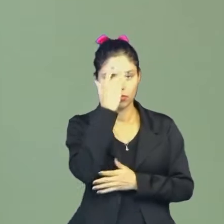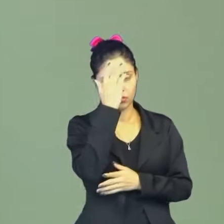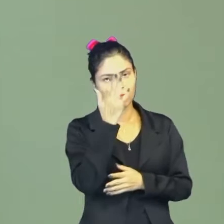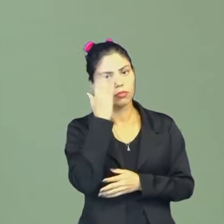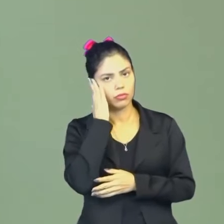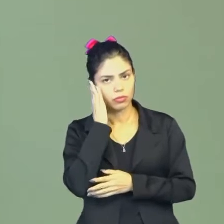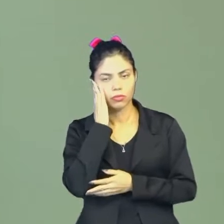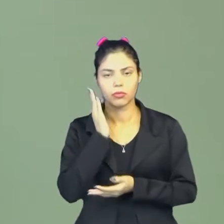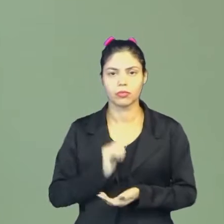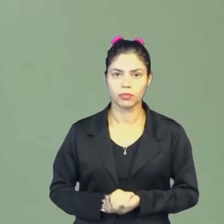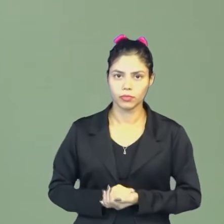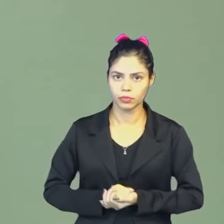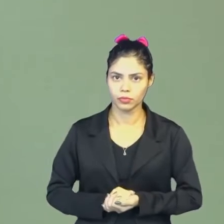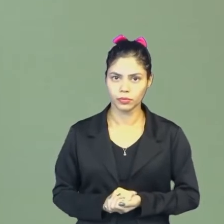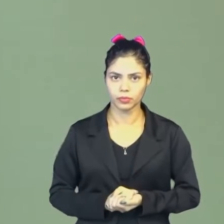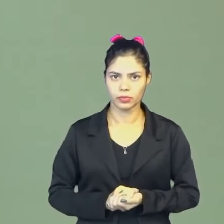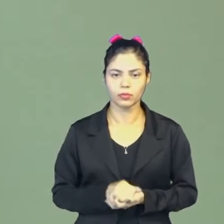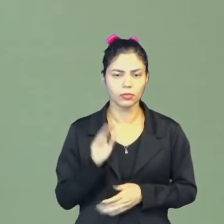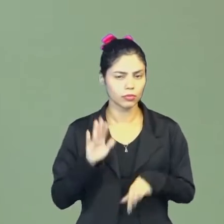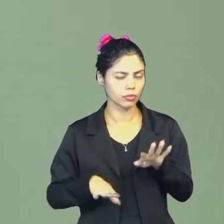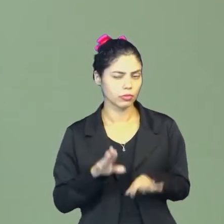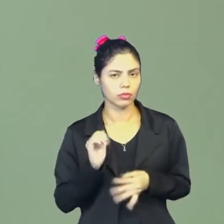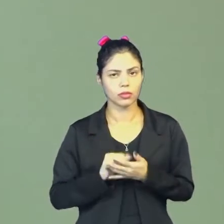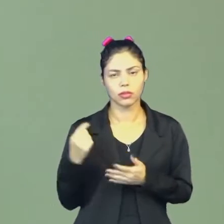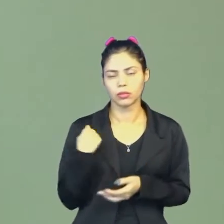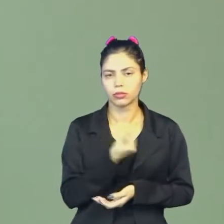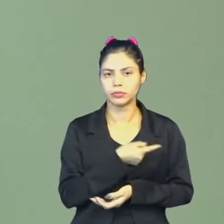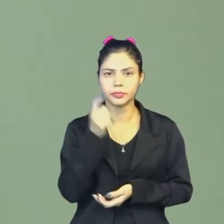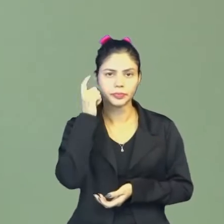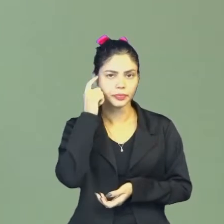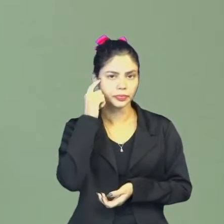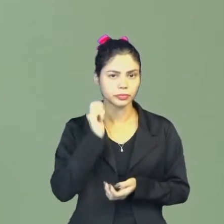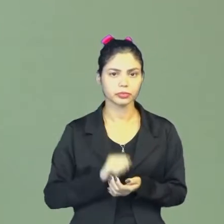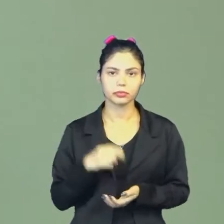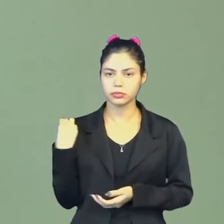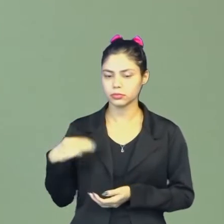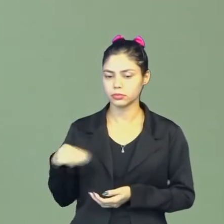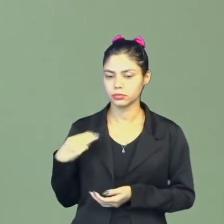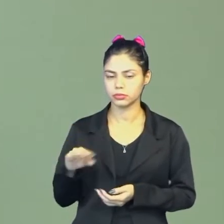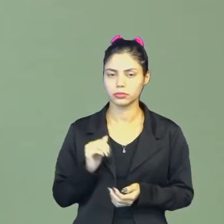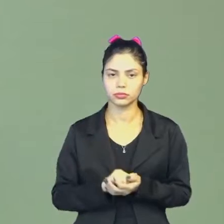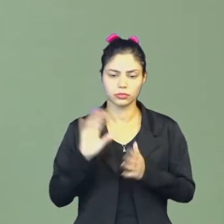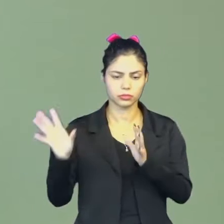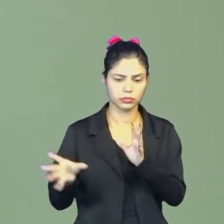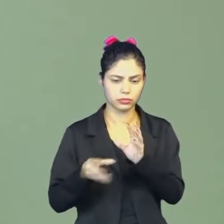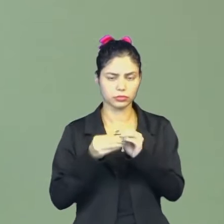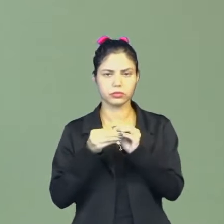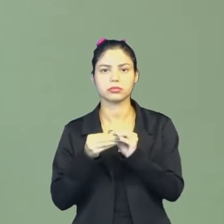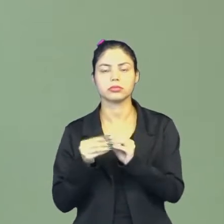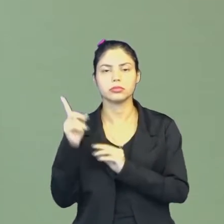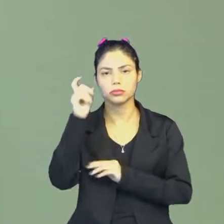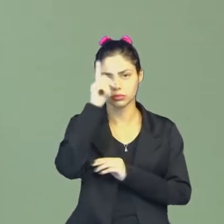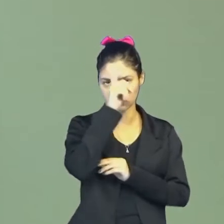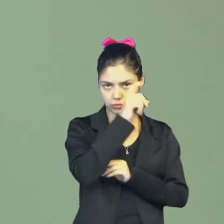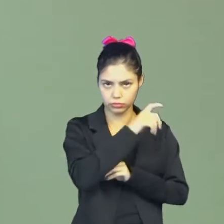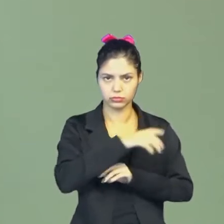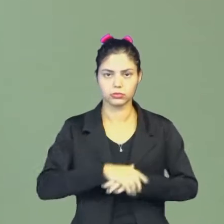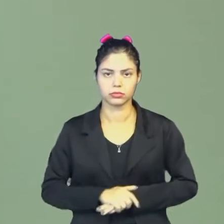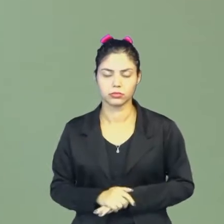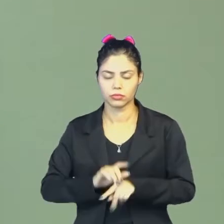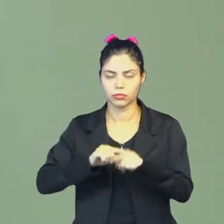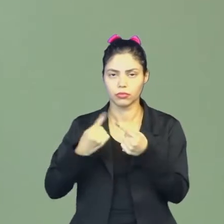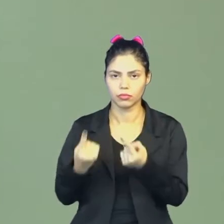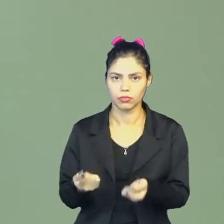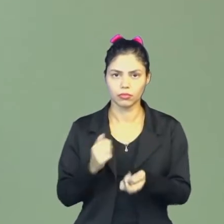fácil de ser entendida. Às vezes a gente pensa que a matemática é uma coisa complexa, uma coisa complicada.